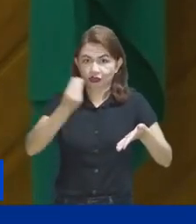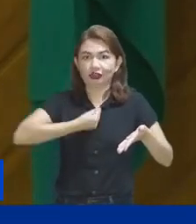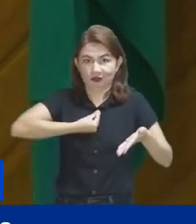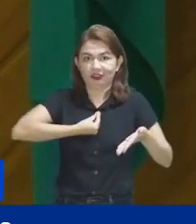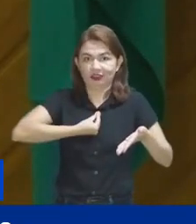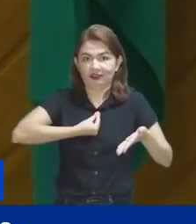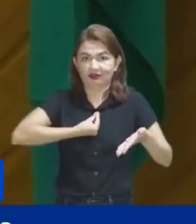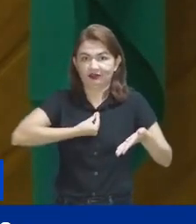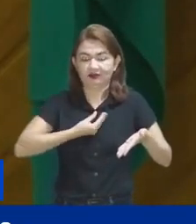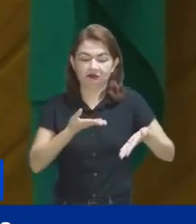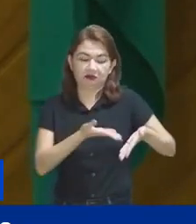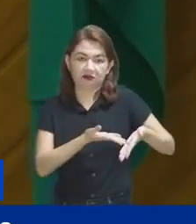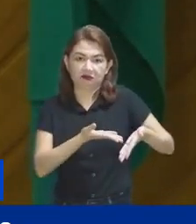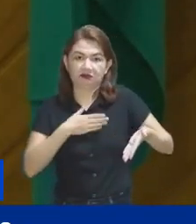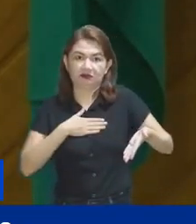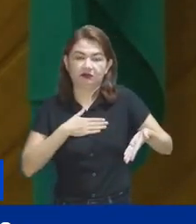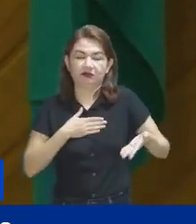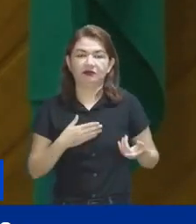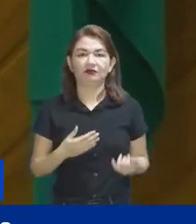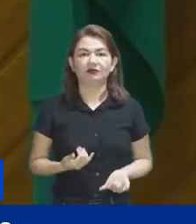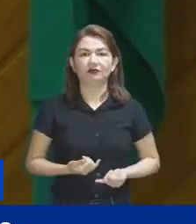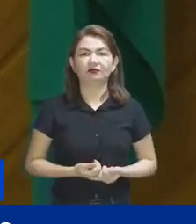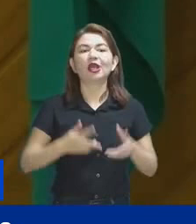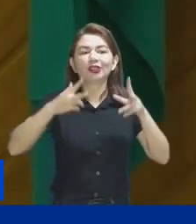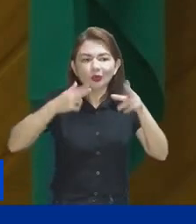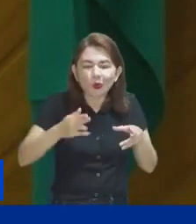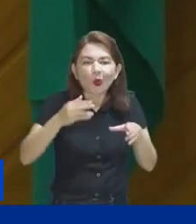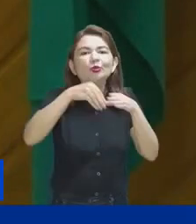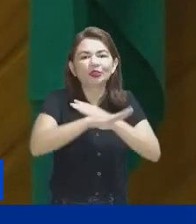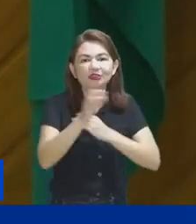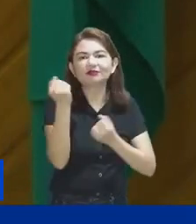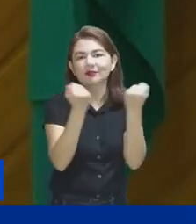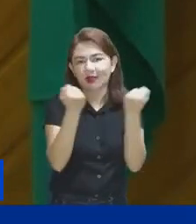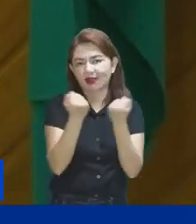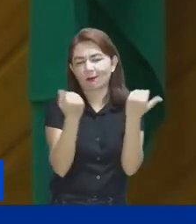condução, e correspondiam aos que estavam dentro do veículo.